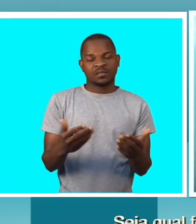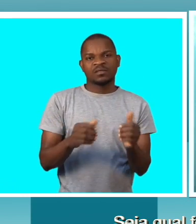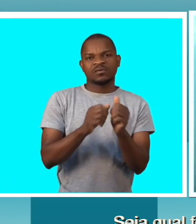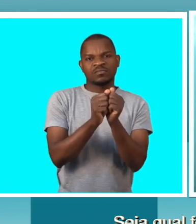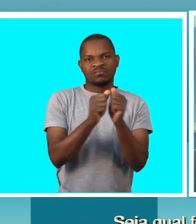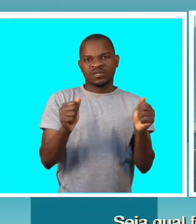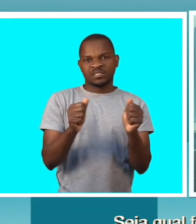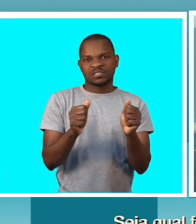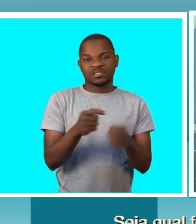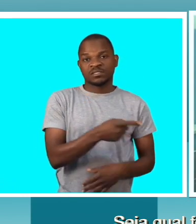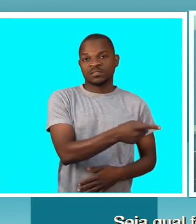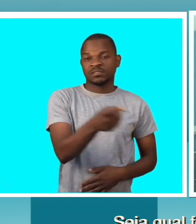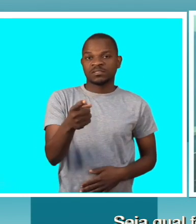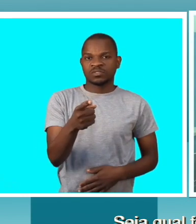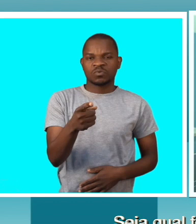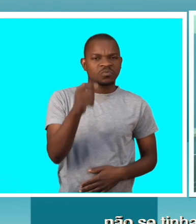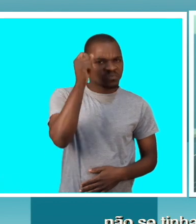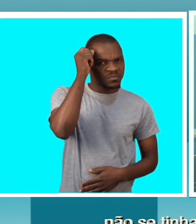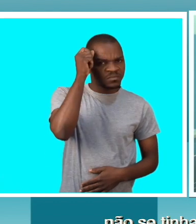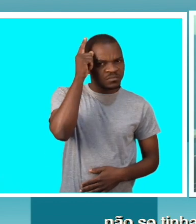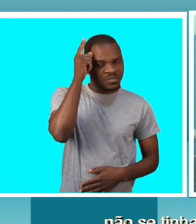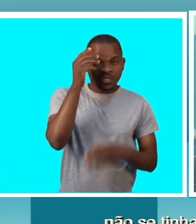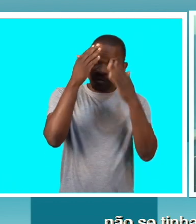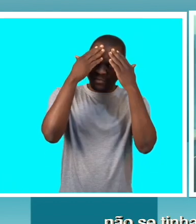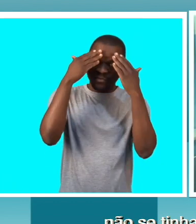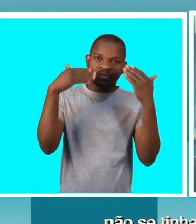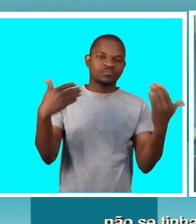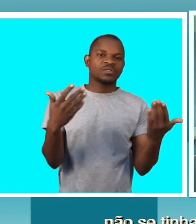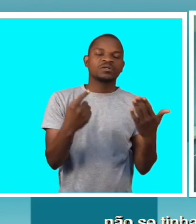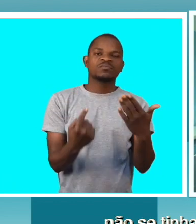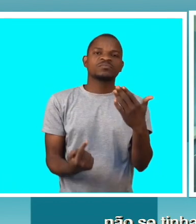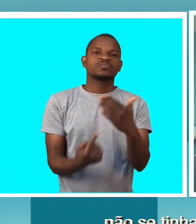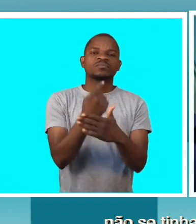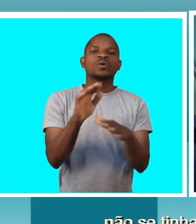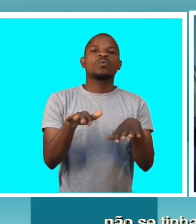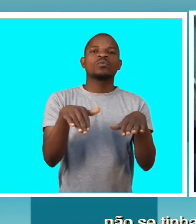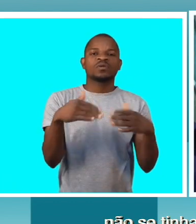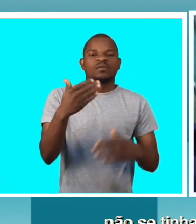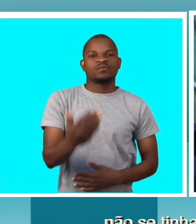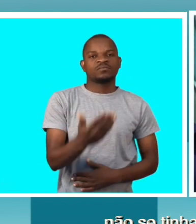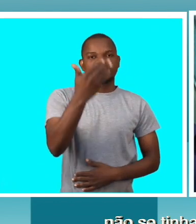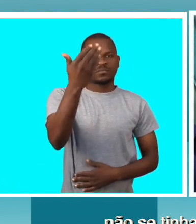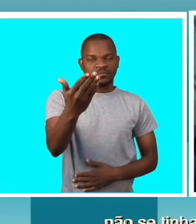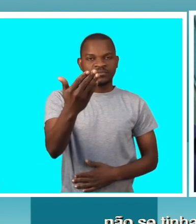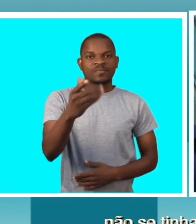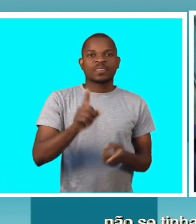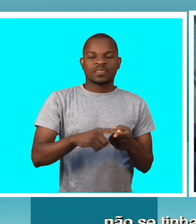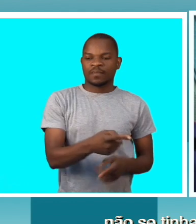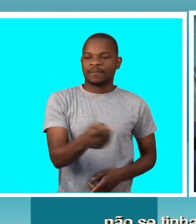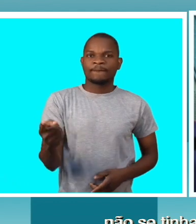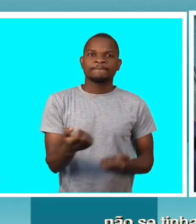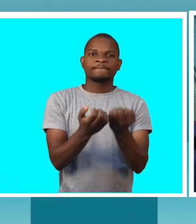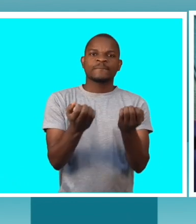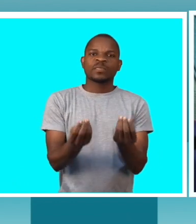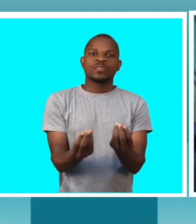verdade, porém, é que nestas comunidades não tinha noção das consequências desta prática para o desenvolvimento